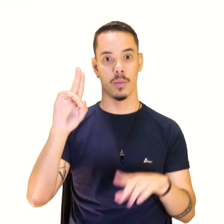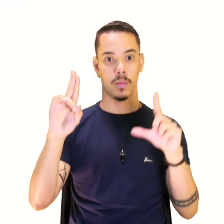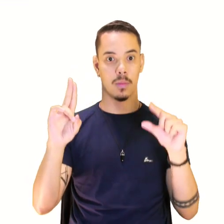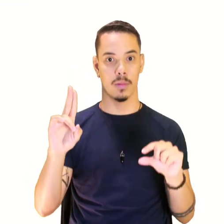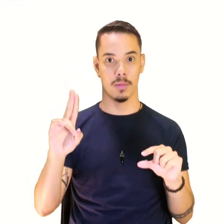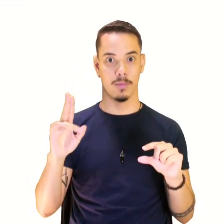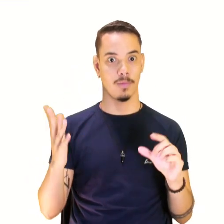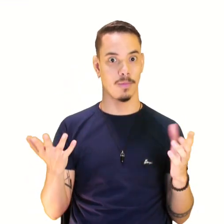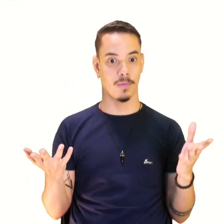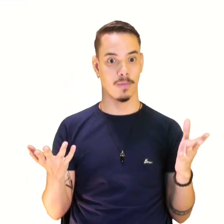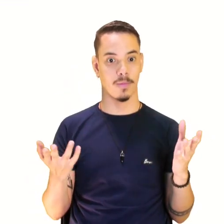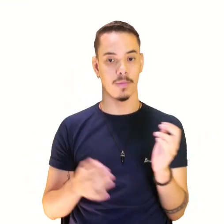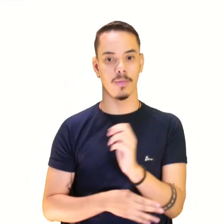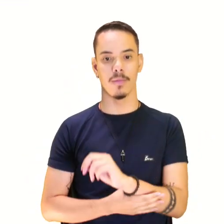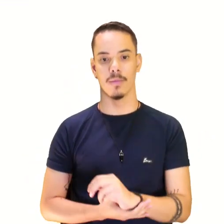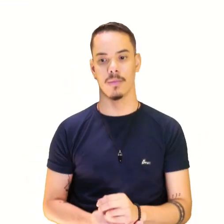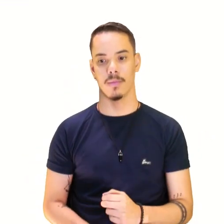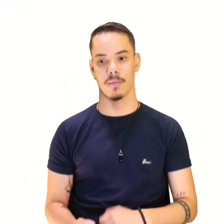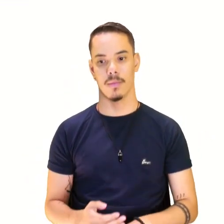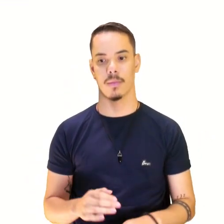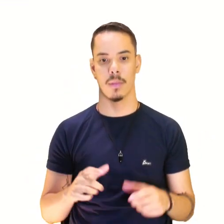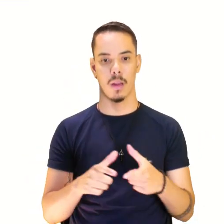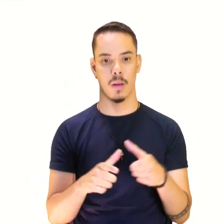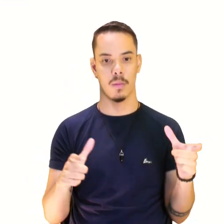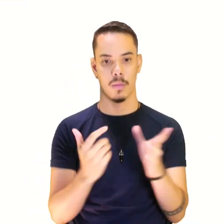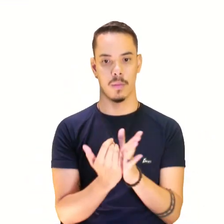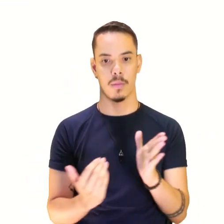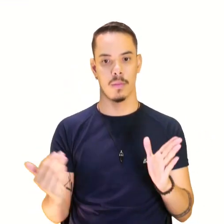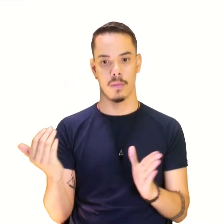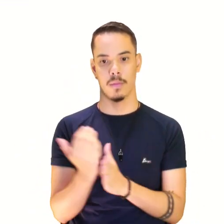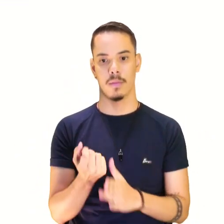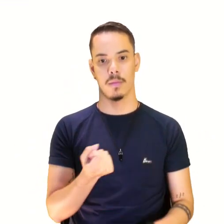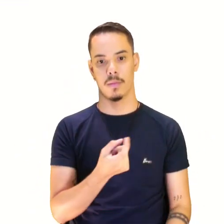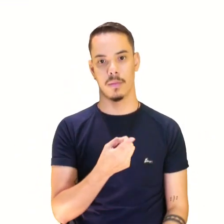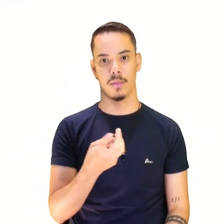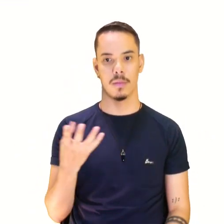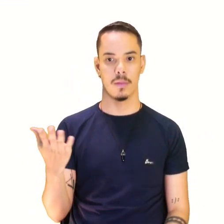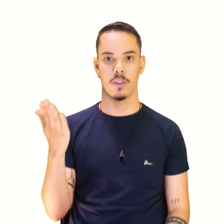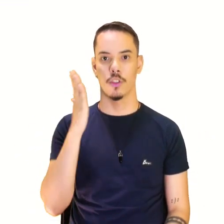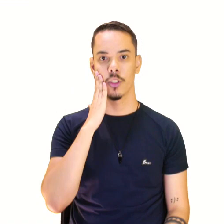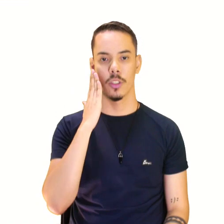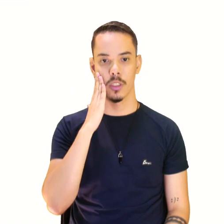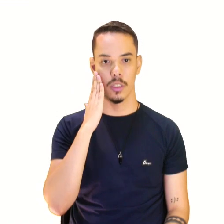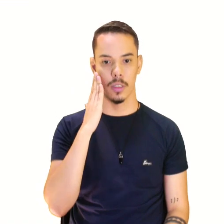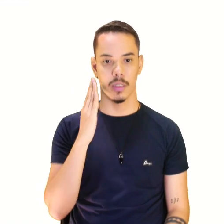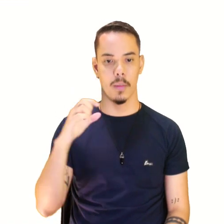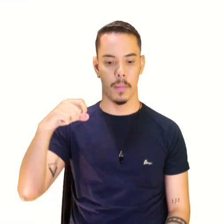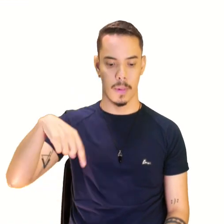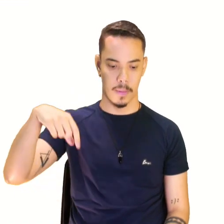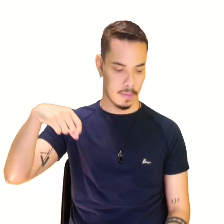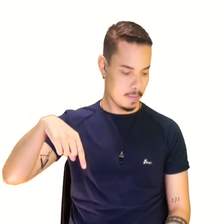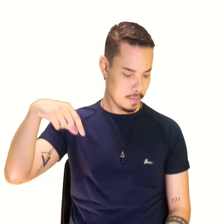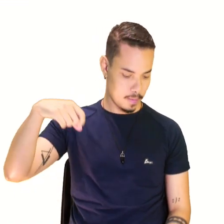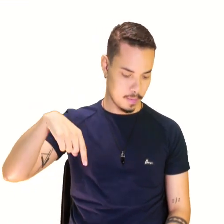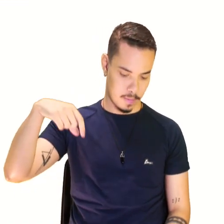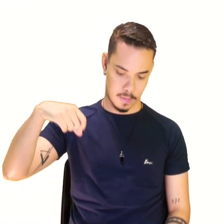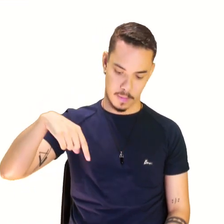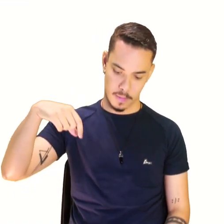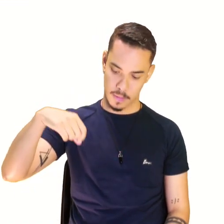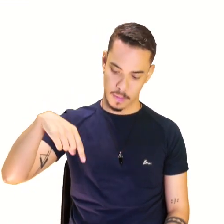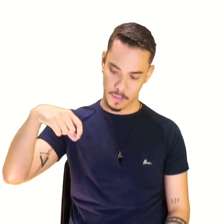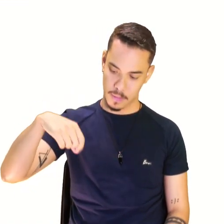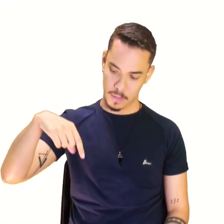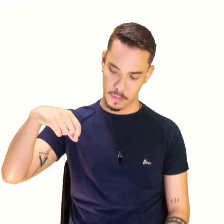Você viu que aumentou a quantidade de dias, não é? Eram 5 dias, agora são 30 dias naquele pinga-pinga.